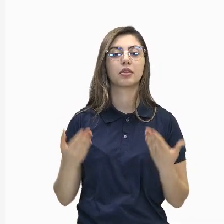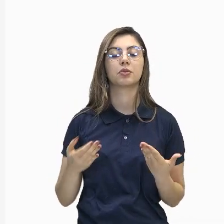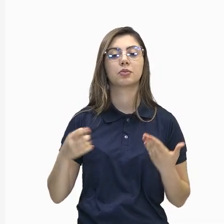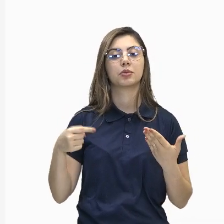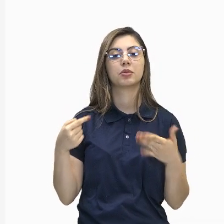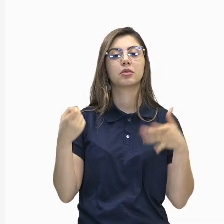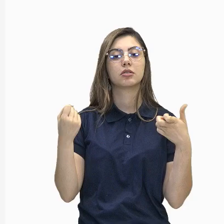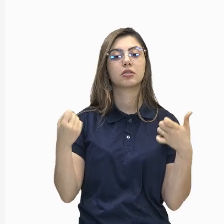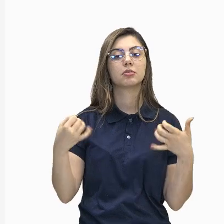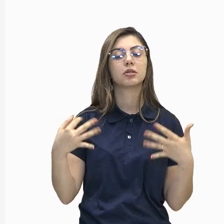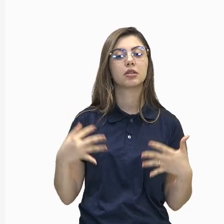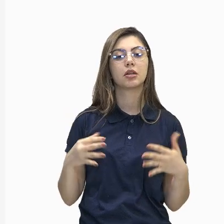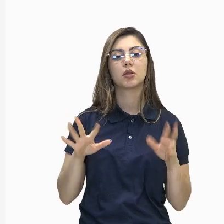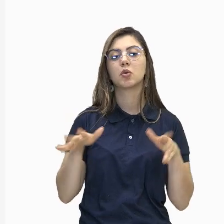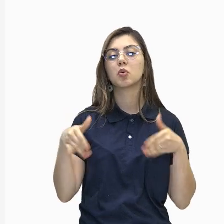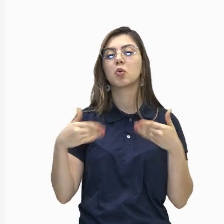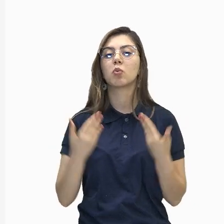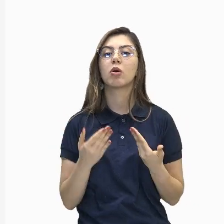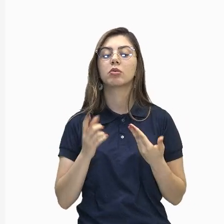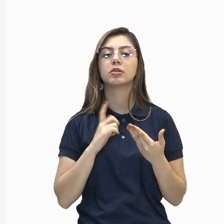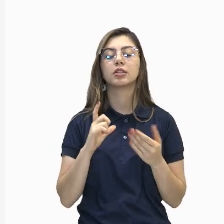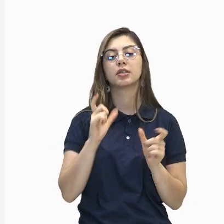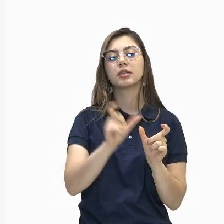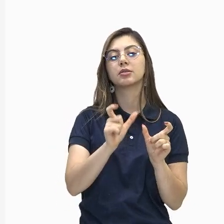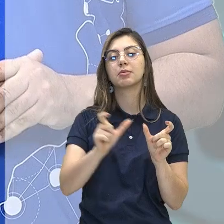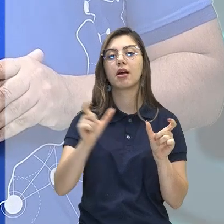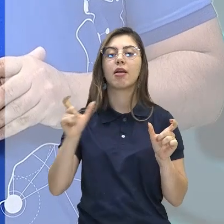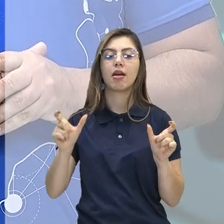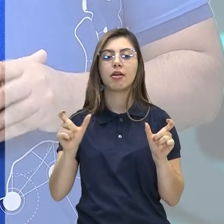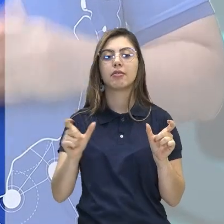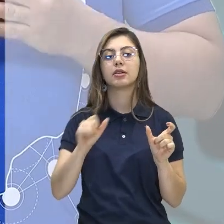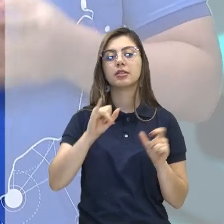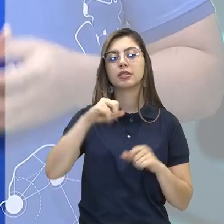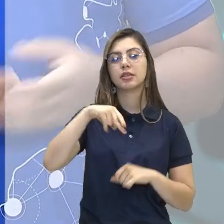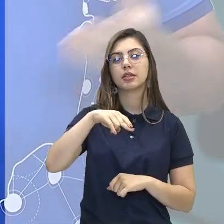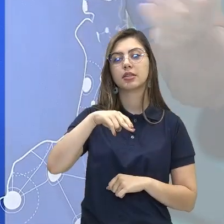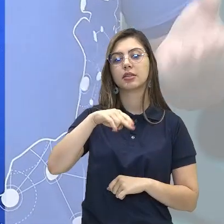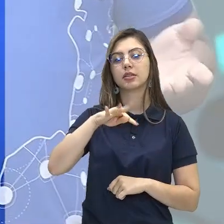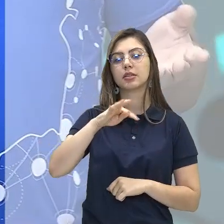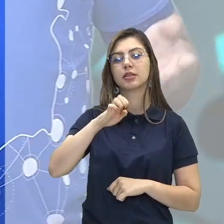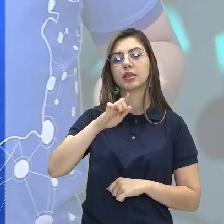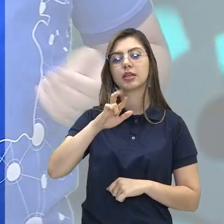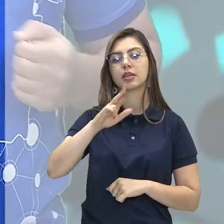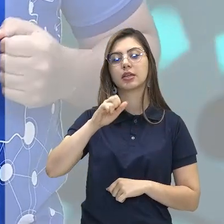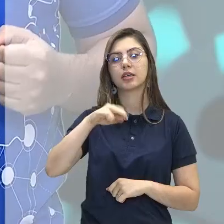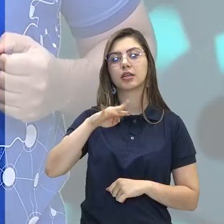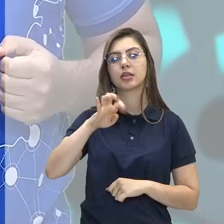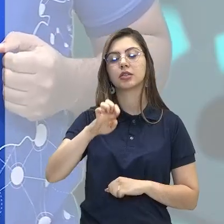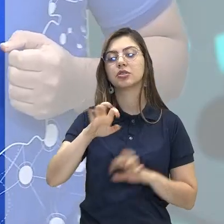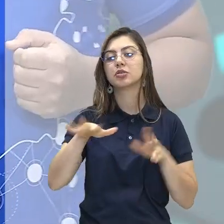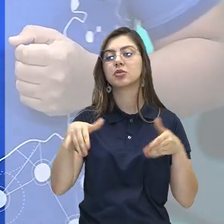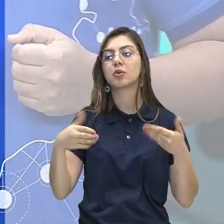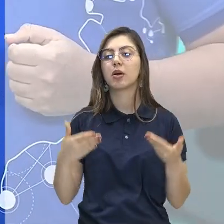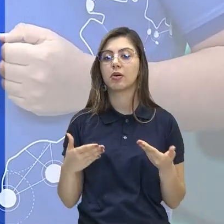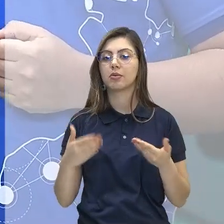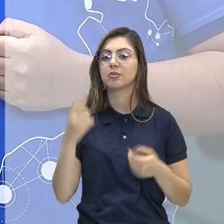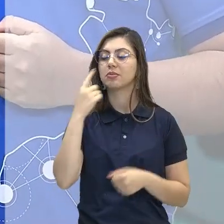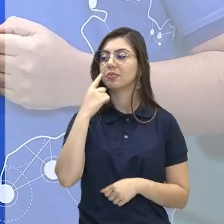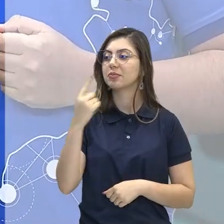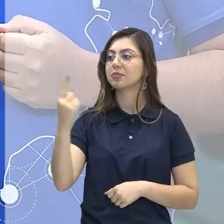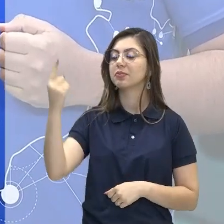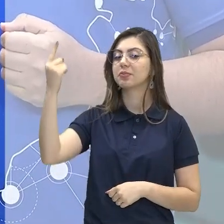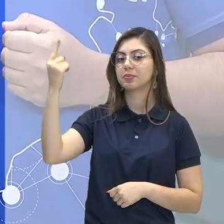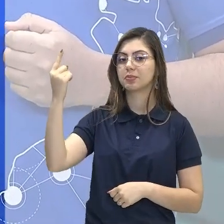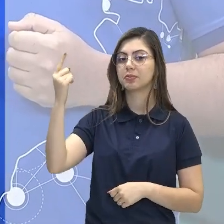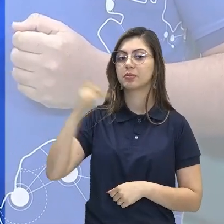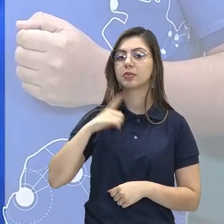quais são os termos integrantes? Então, pessoal, os termos integrantes que nós temos na oração são esses aqui. Perceba que nós vamos ter o